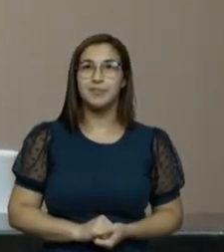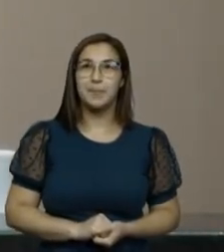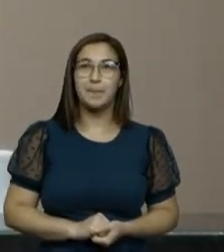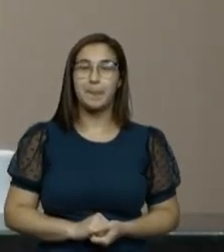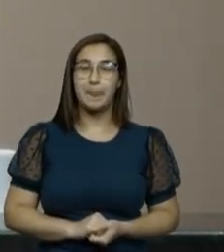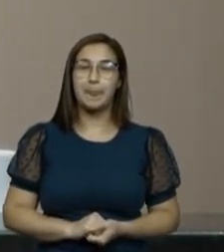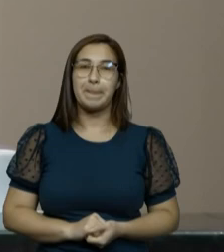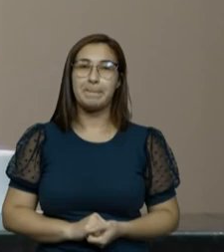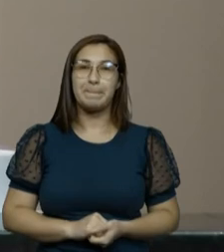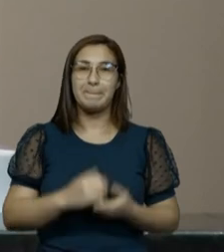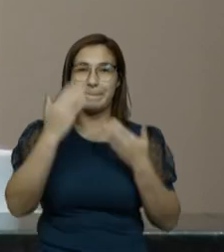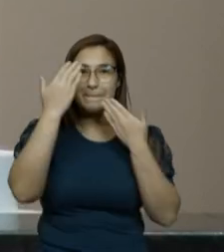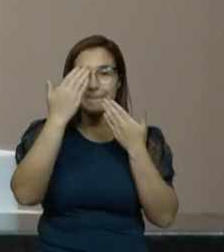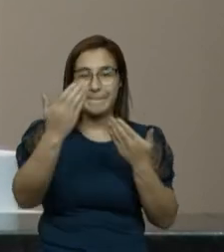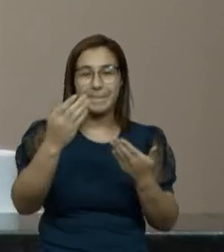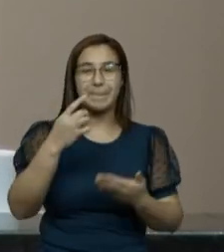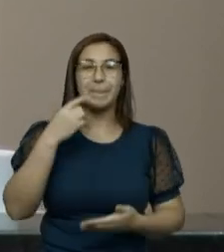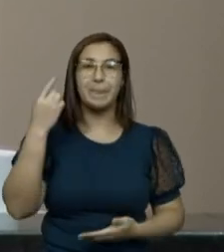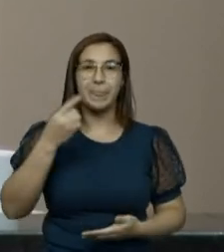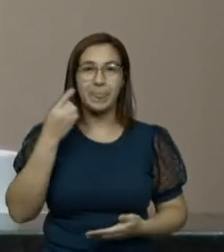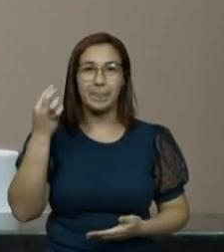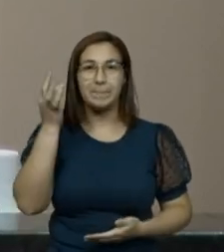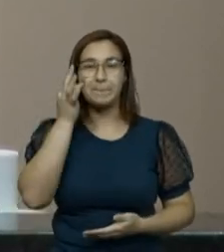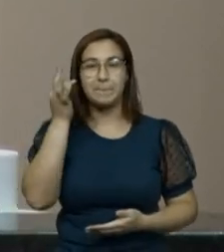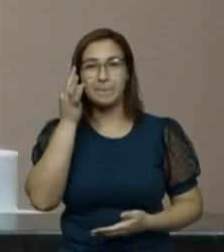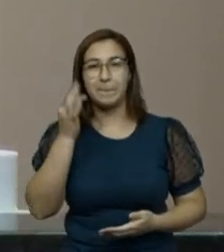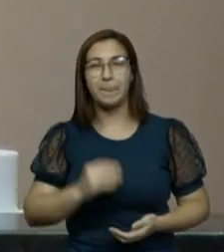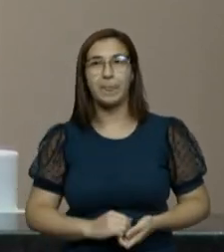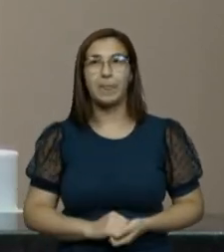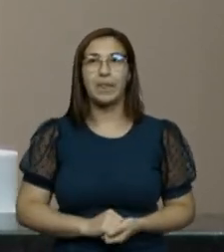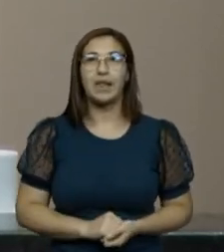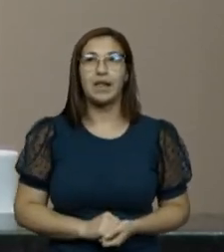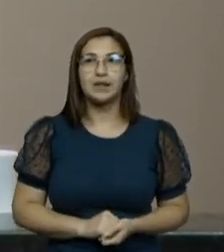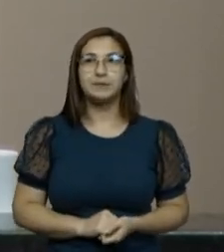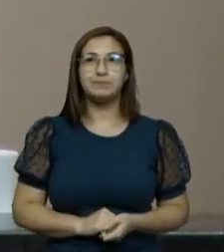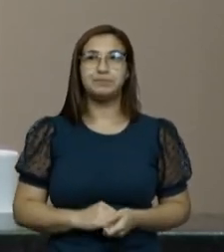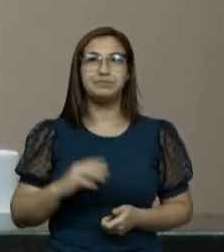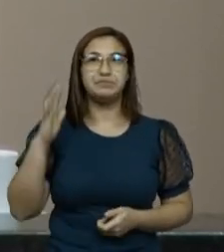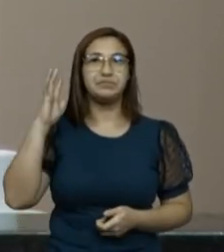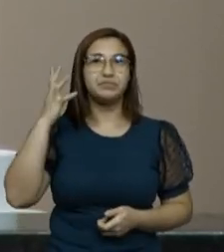Obrigado, deputado Fernando Kleene. Não havendo mais